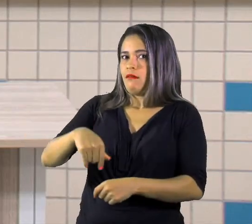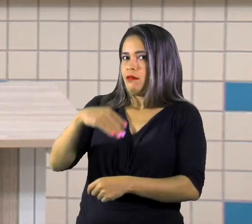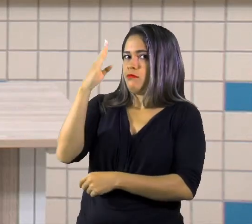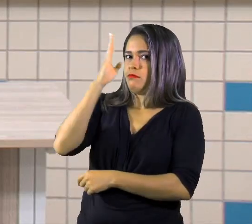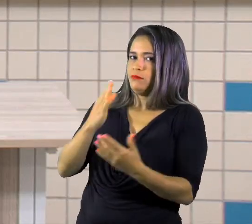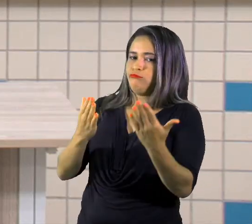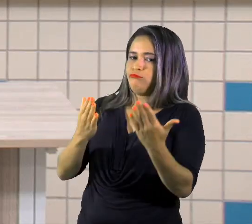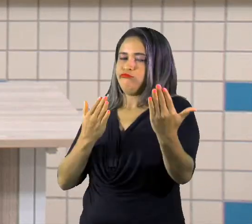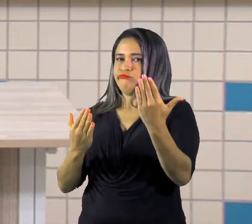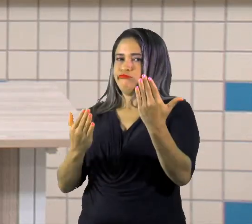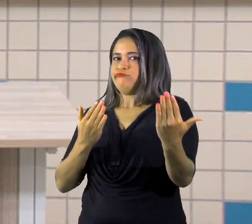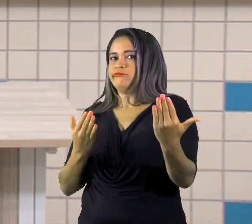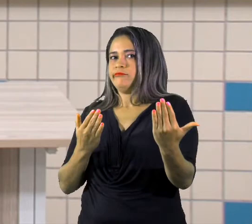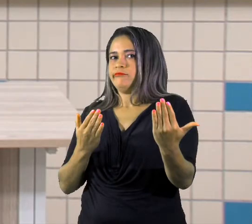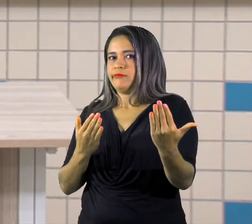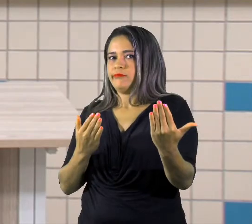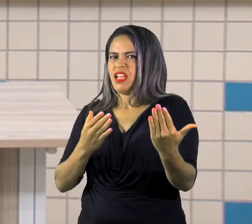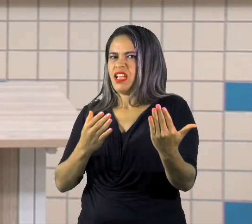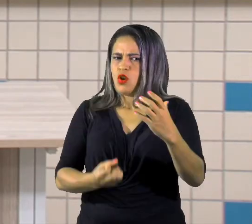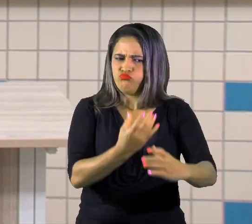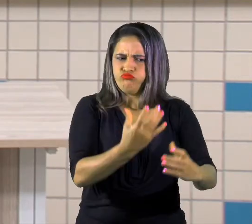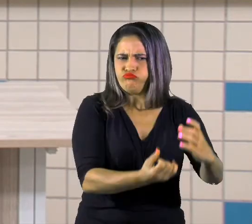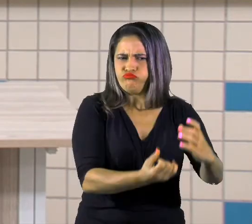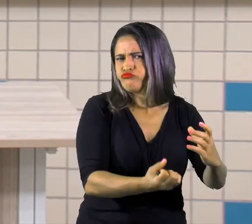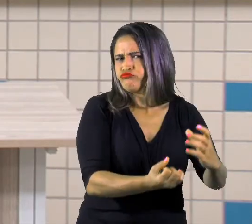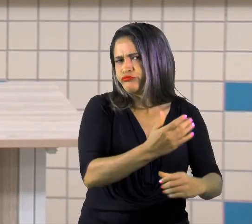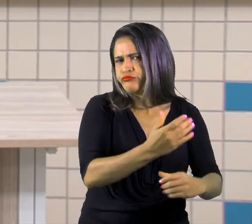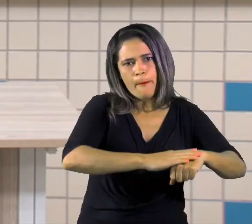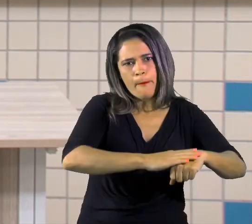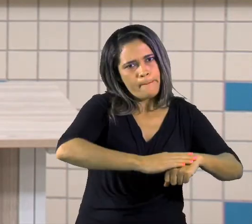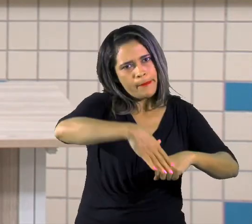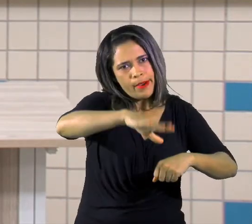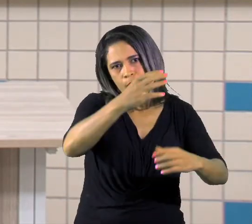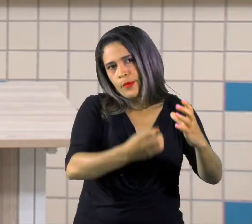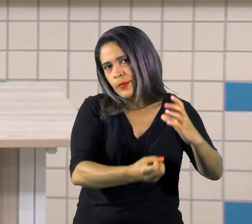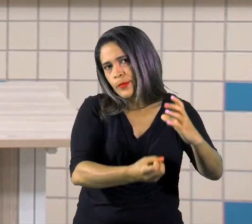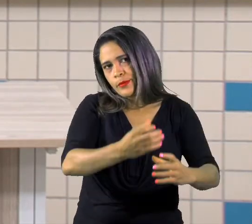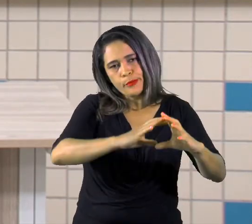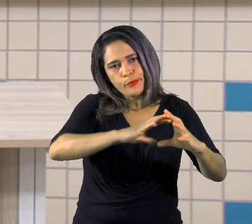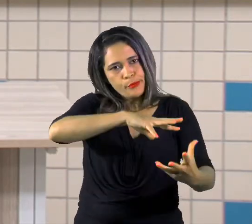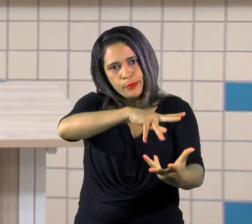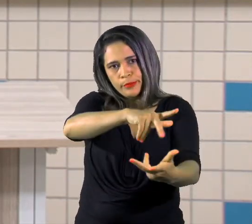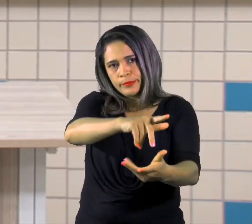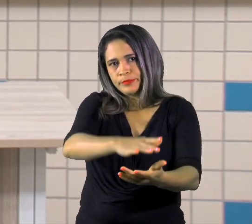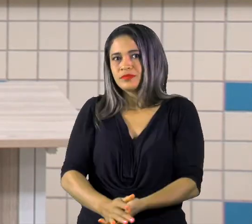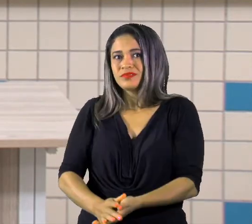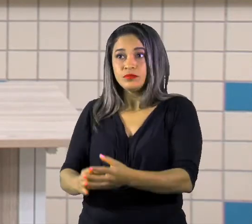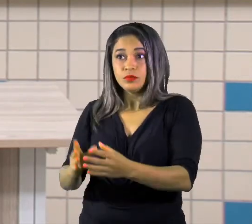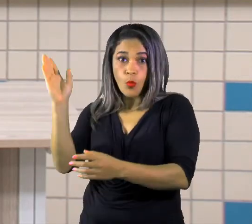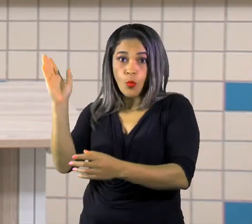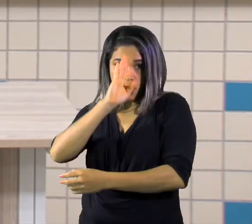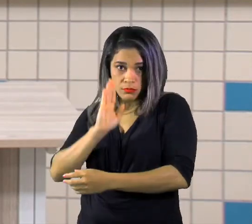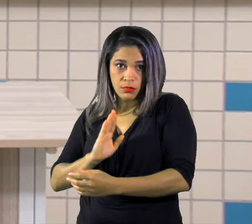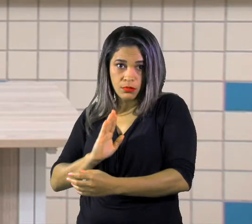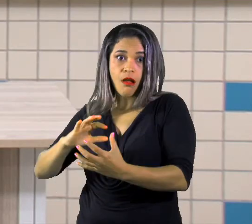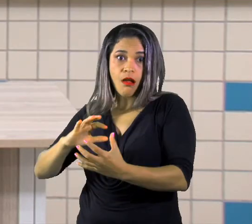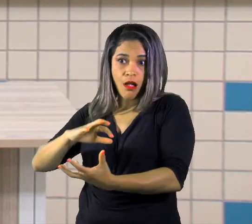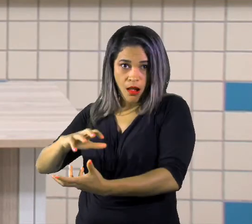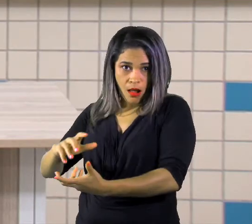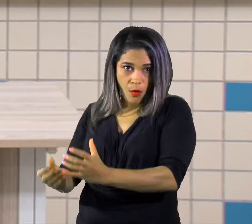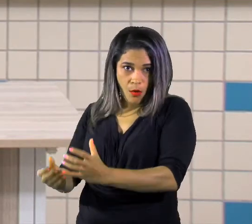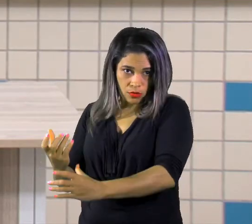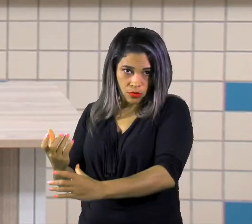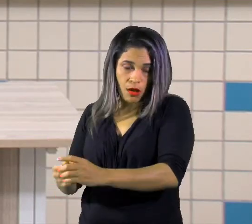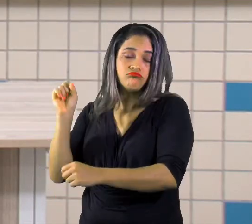um comparativo, olha o quanto eles produzem. Por isso, eles são o maior produtor do mundo. O Brasil é um grande produtor, um grandíssimo